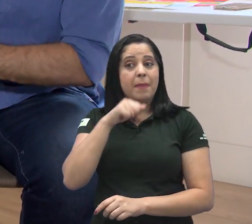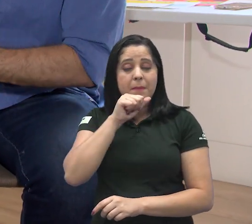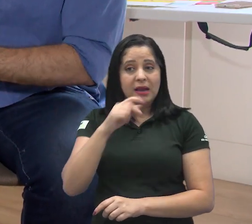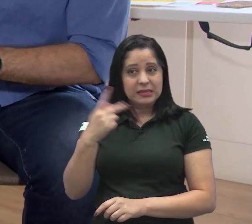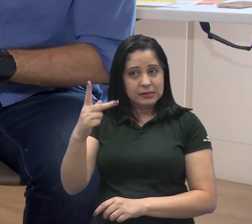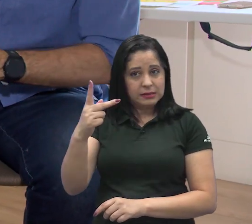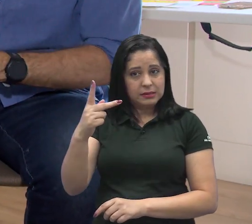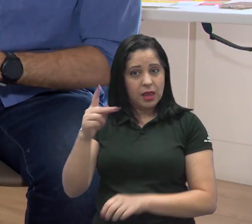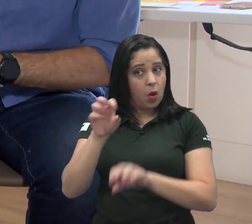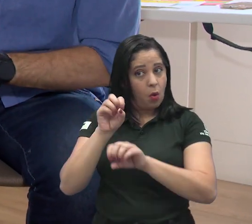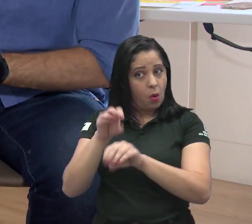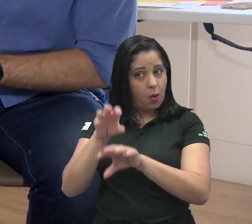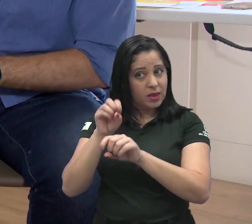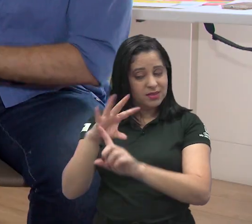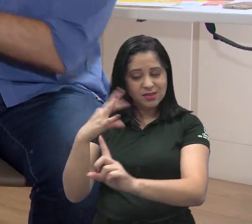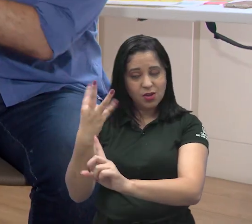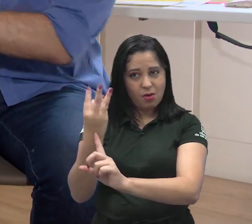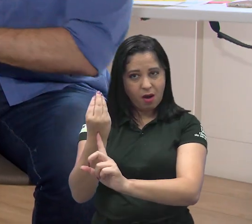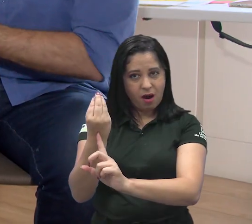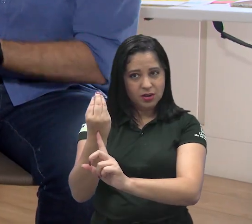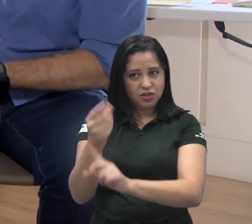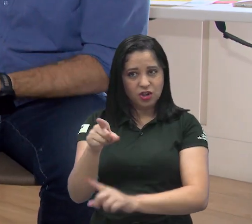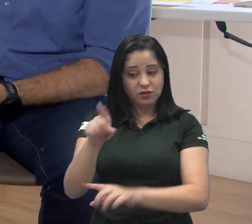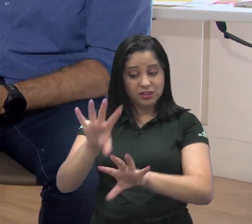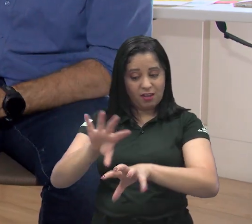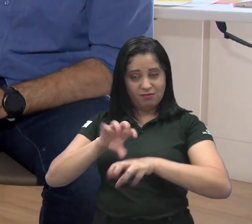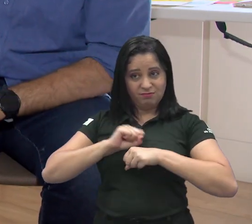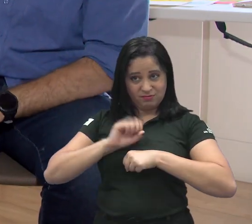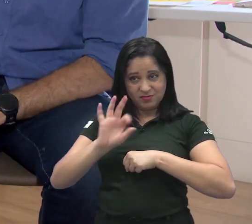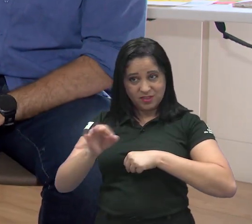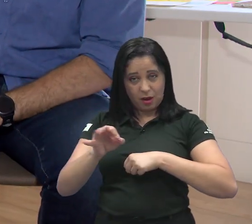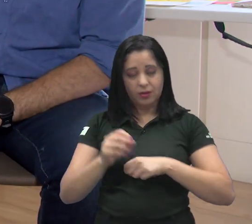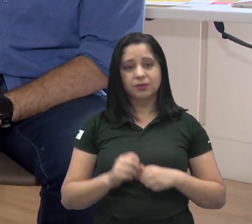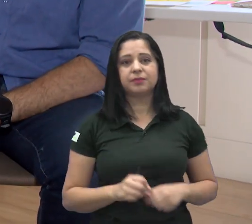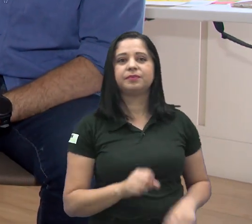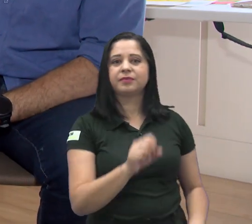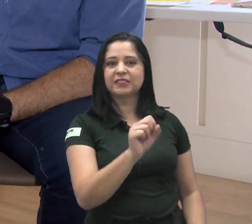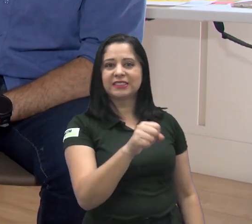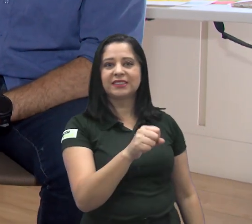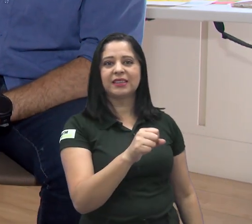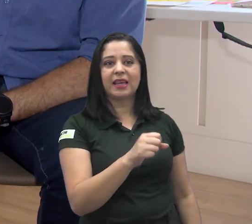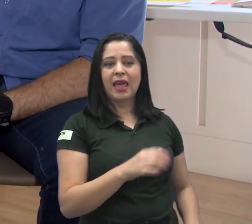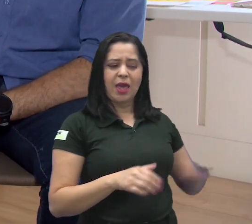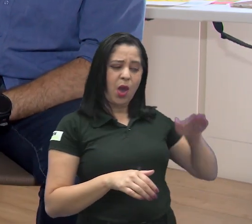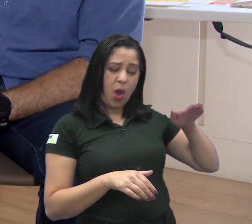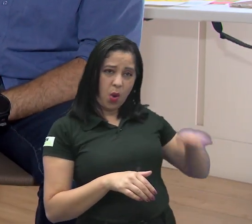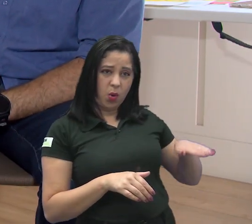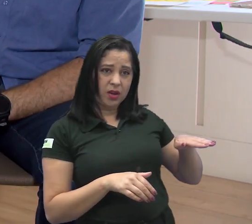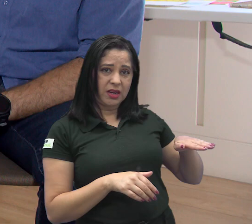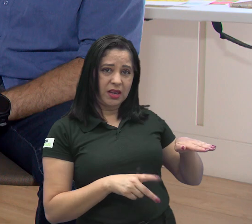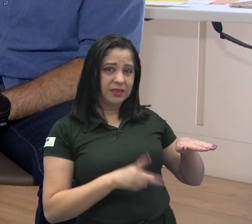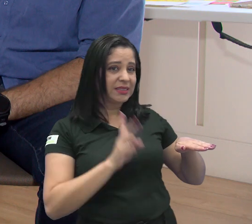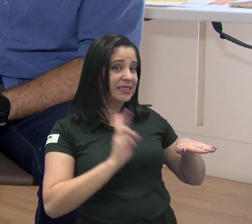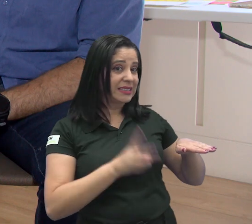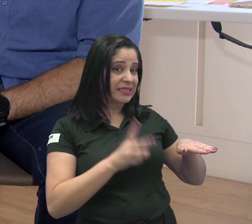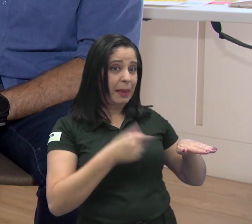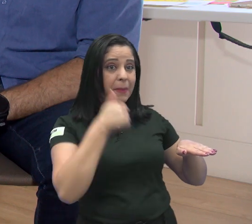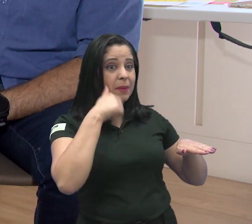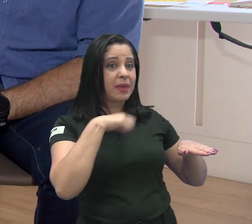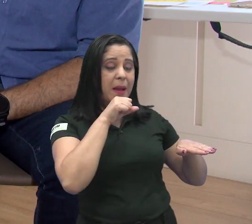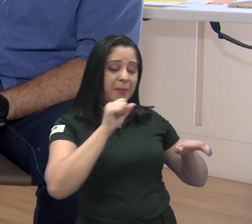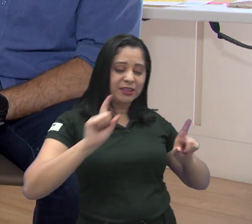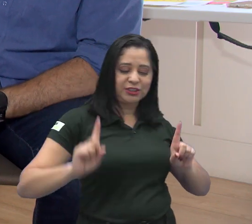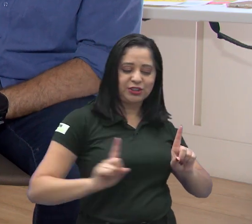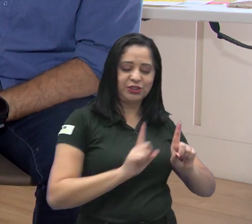também tinha essa coisa da arte e aí você acabou pegando dela, né? Sim, eu comecei minha infância, eu passei sempre com minha mãe do